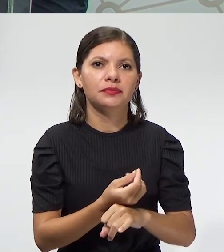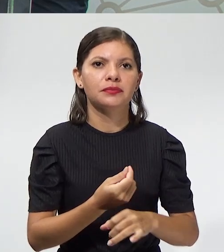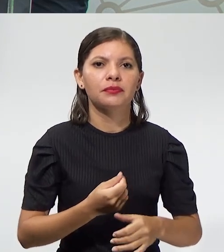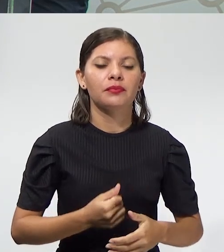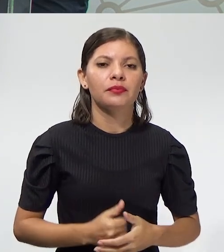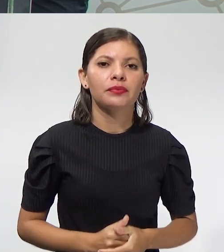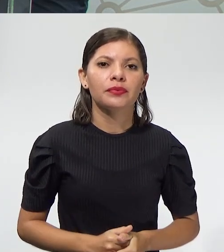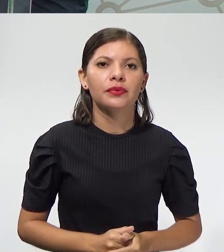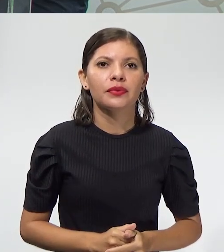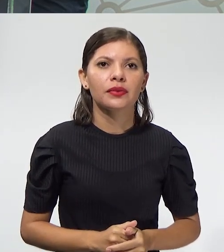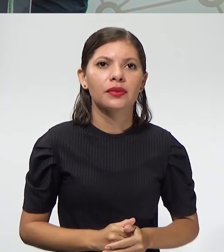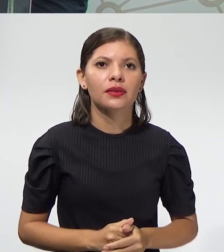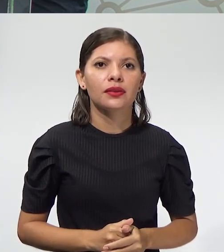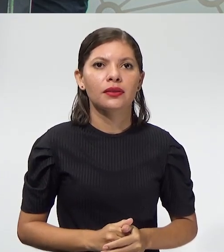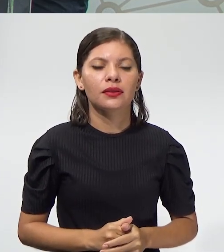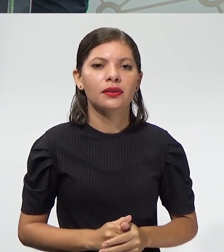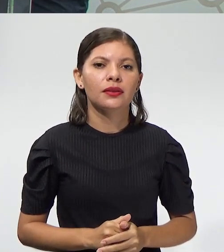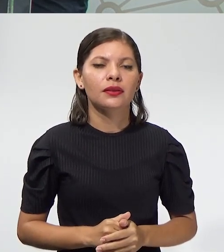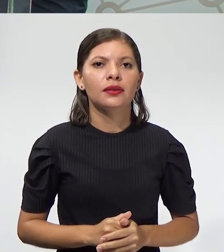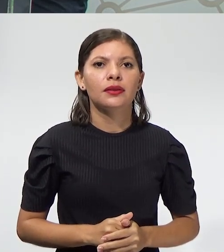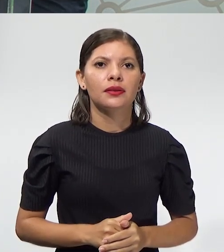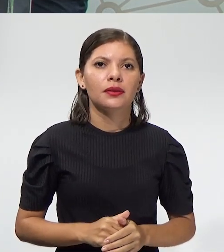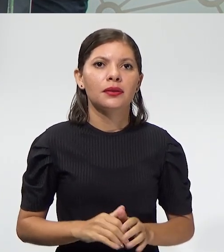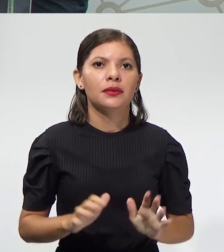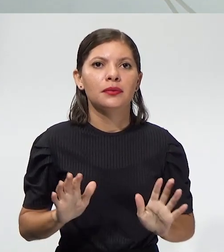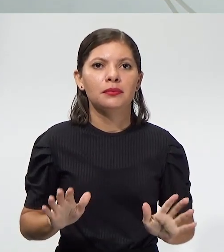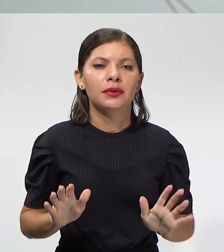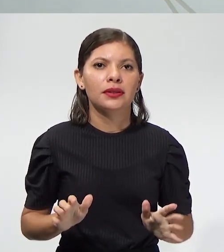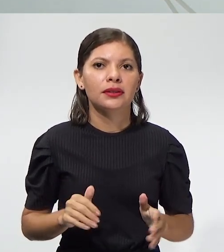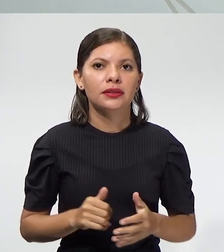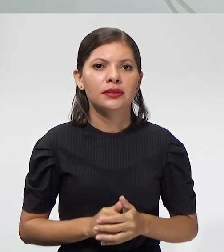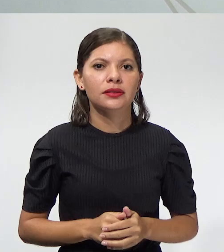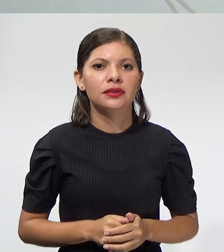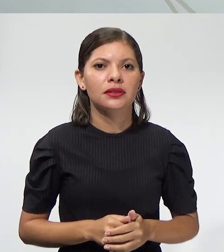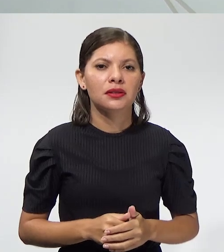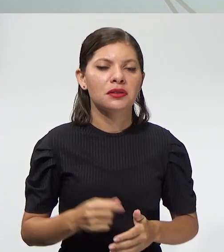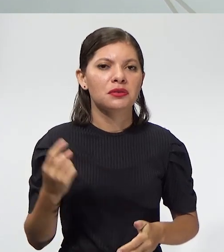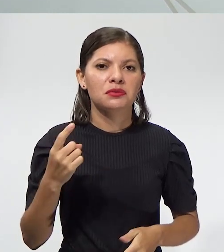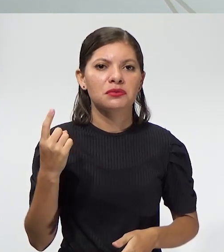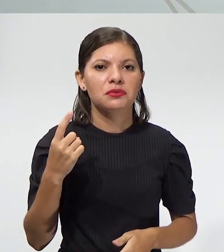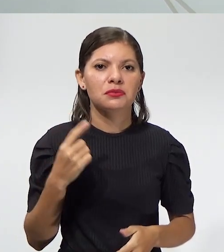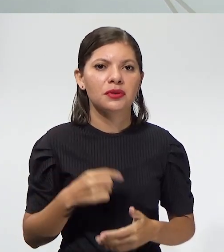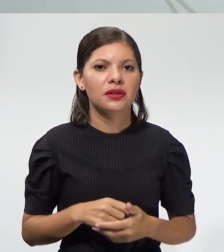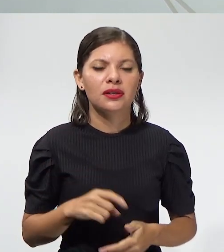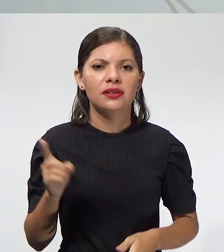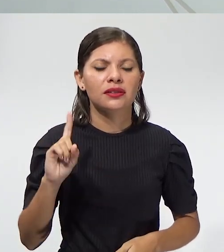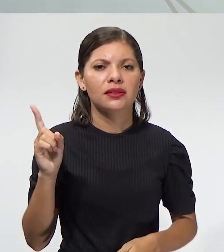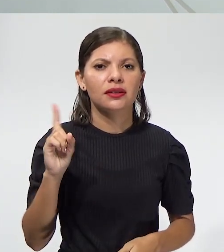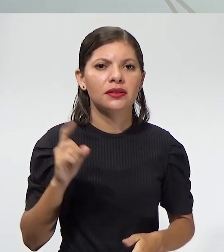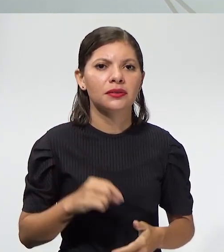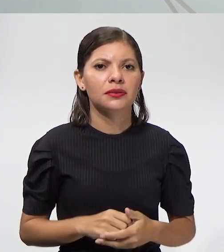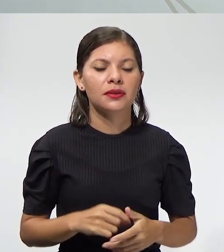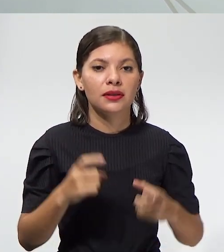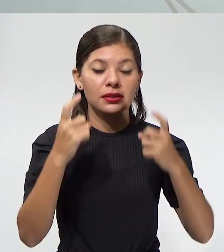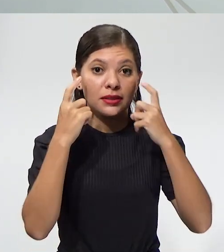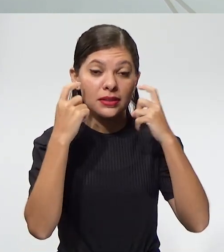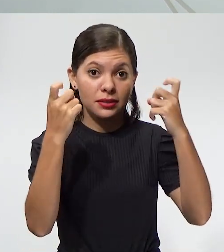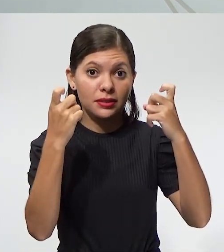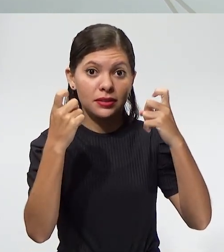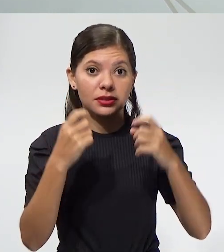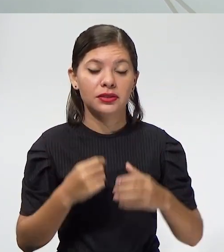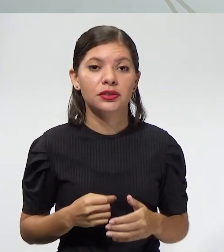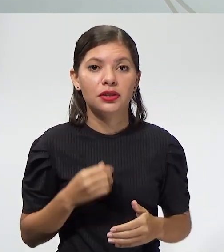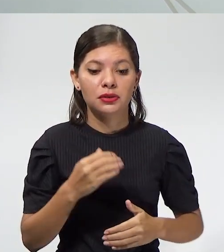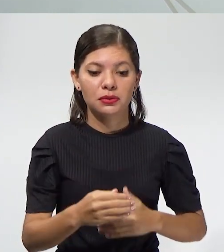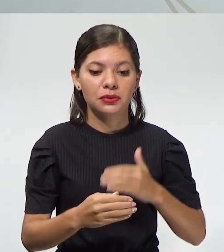interdisciplinar de forma fragmentada, somente uma vez também de forma pontual. O interessante é que a gente continue